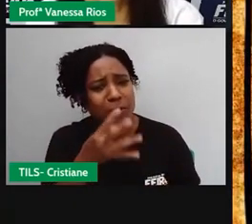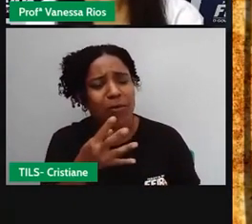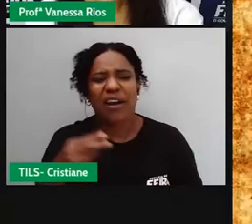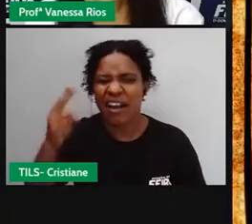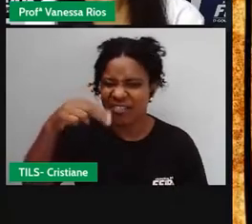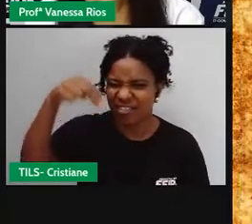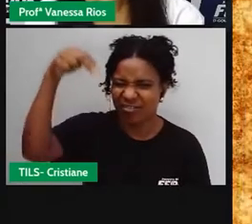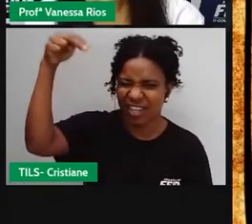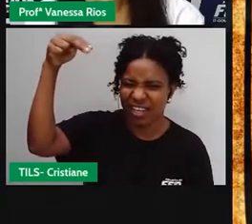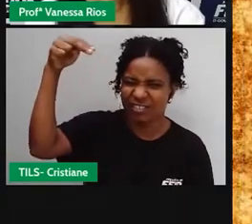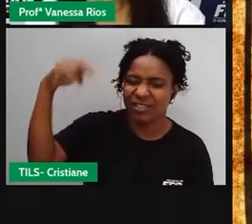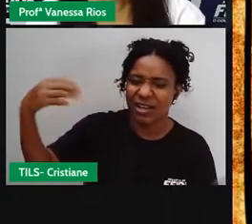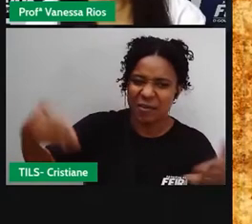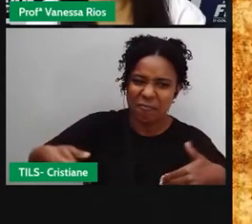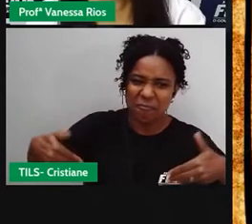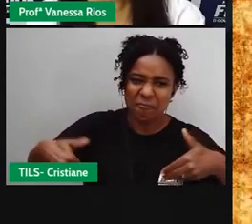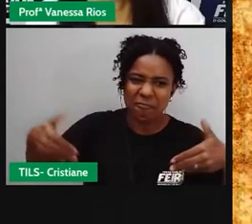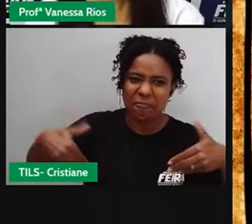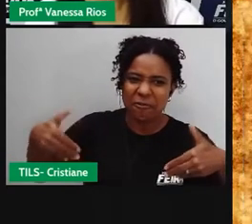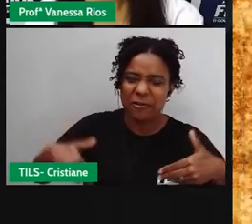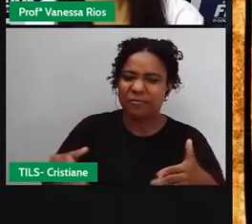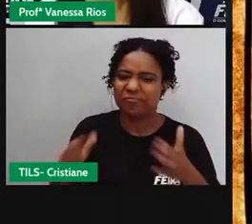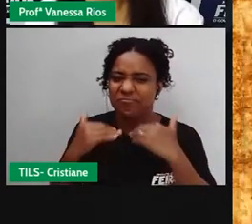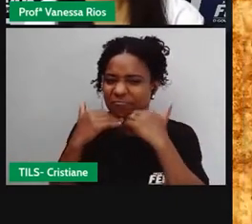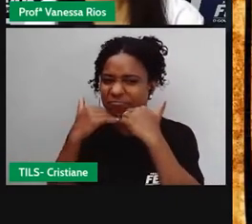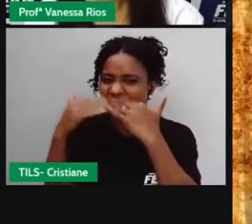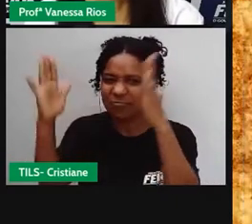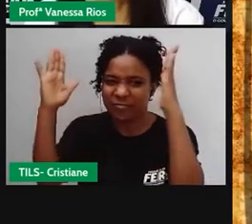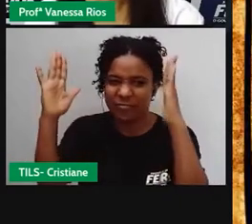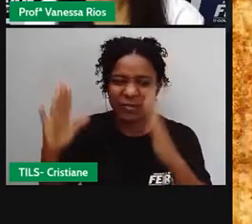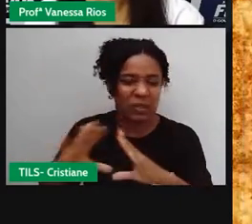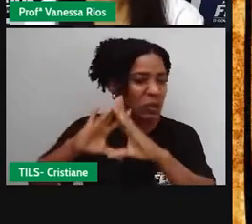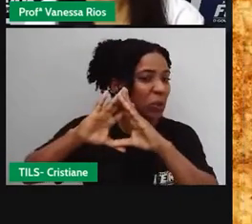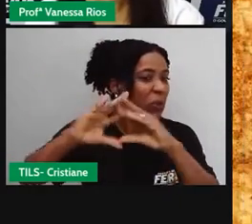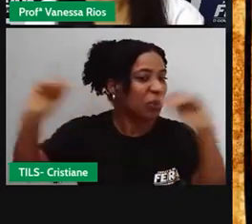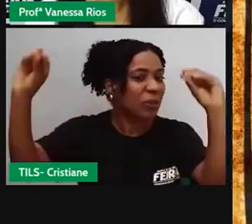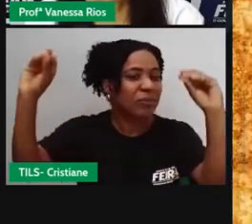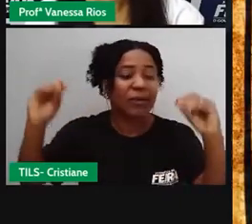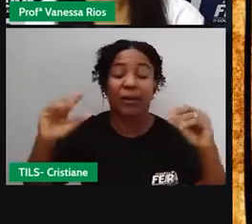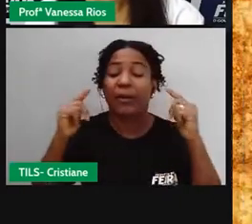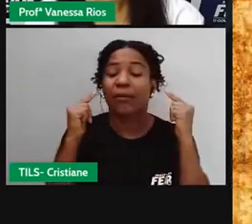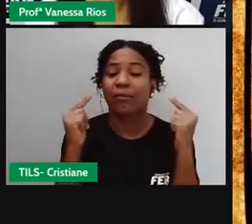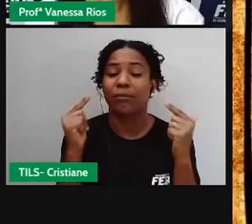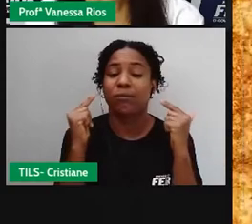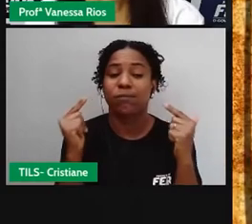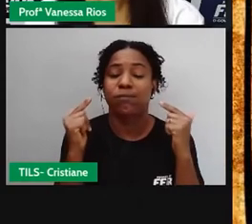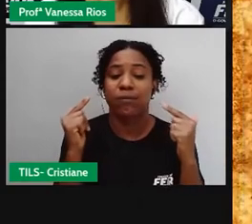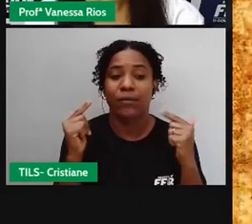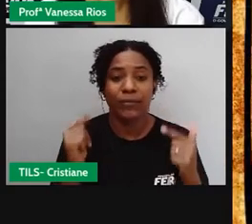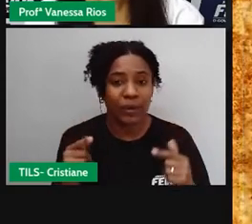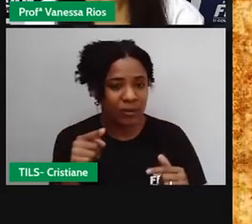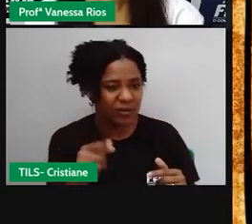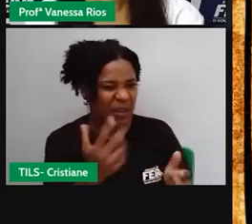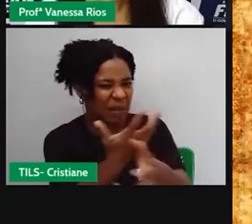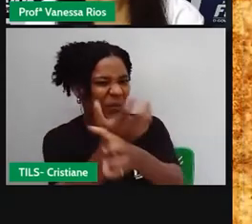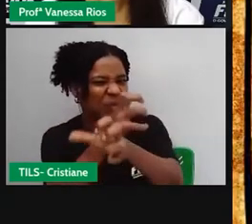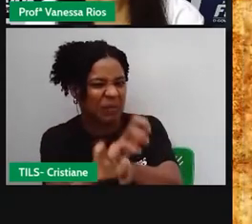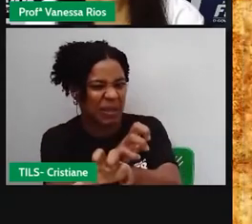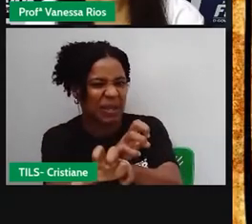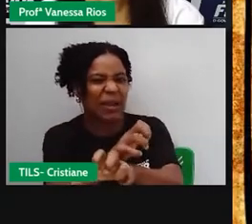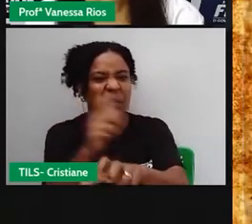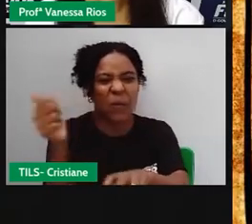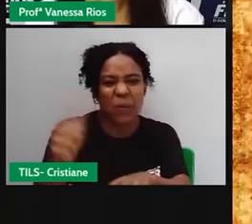bando de morta-fome que só faz peso na terra. Depois vinha outro mais burro ainda que falava. Terra seca aquilo lá. Não dava